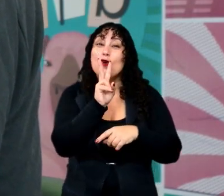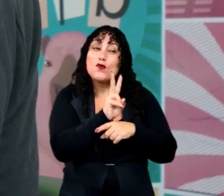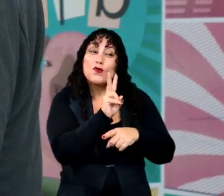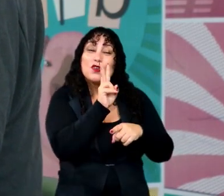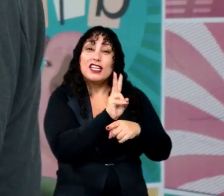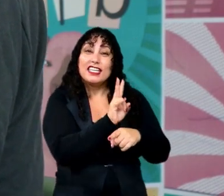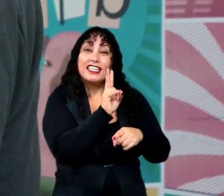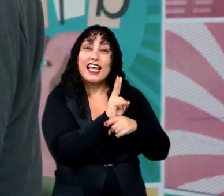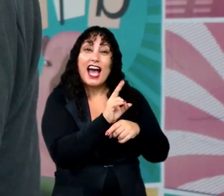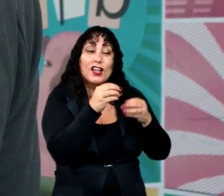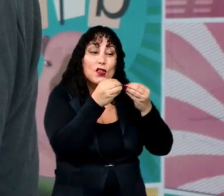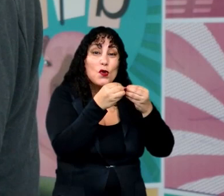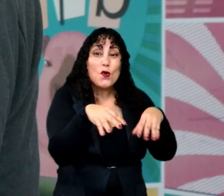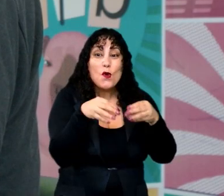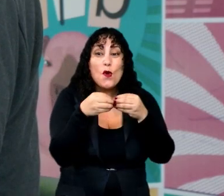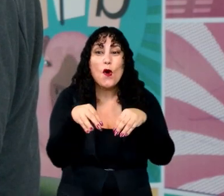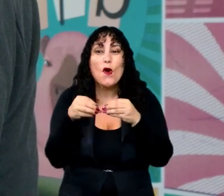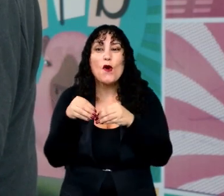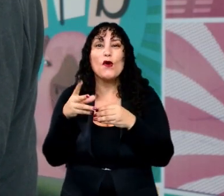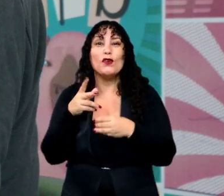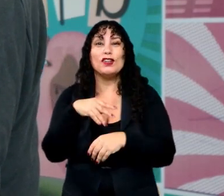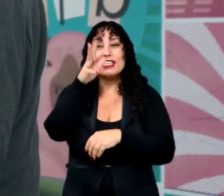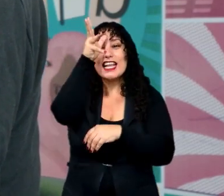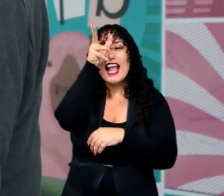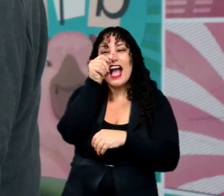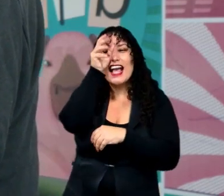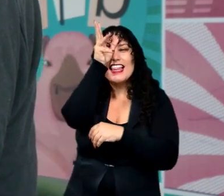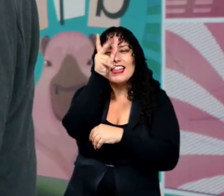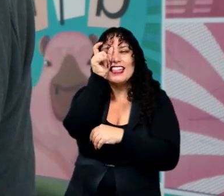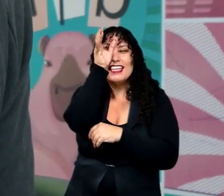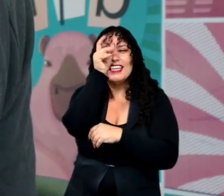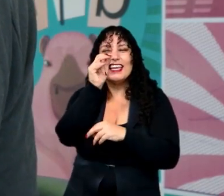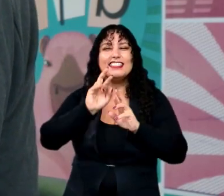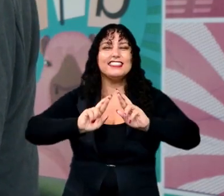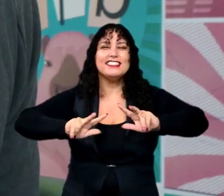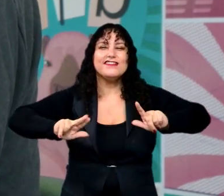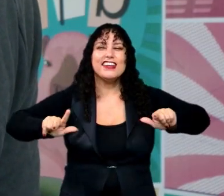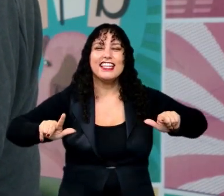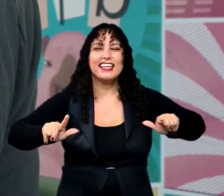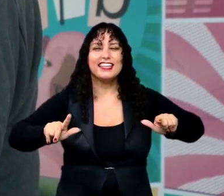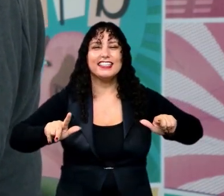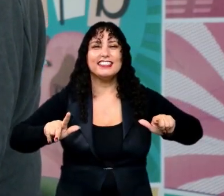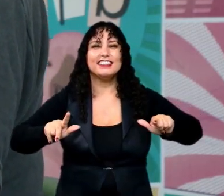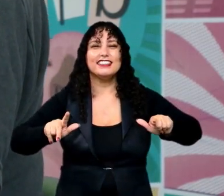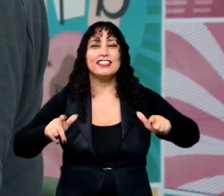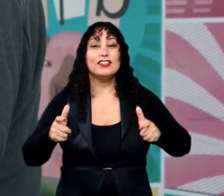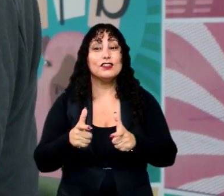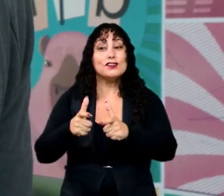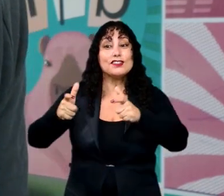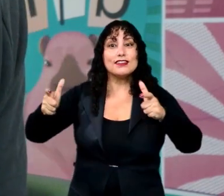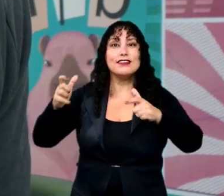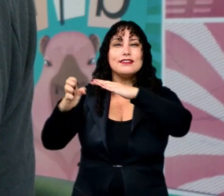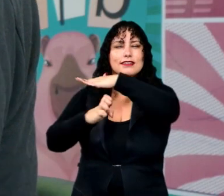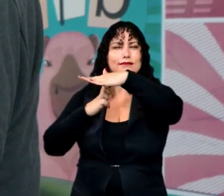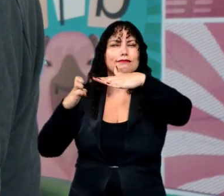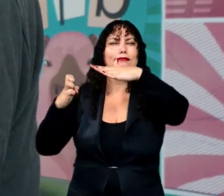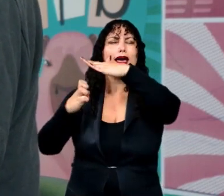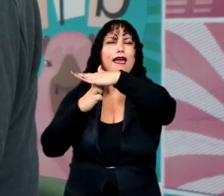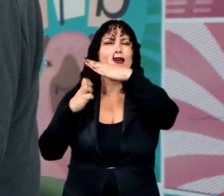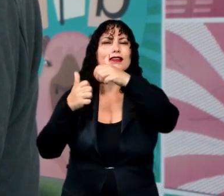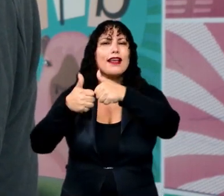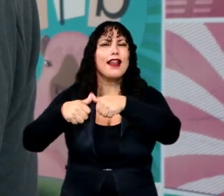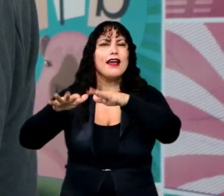dessas galinhas caipiras tá diferente dos das das eh dos grandes Empreendimentos que elas ficam